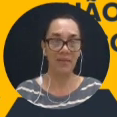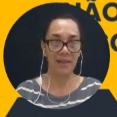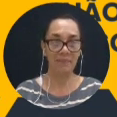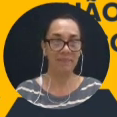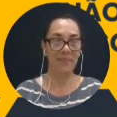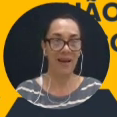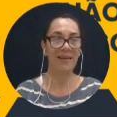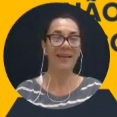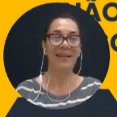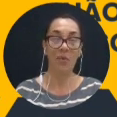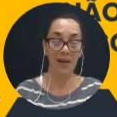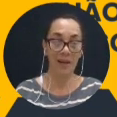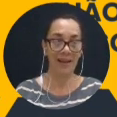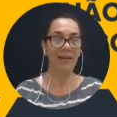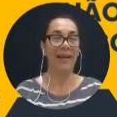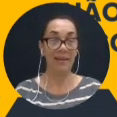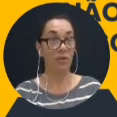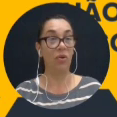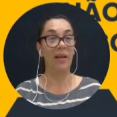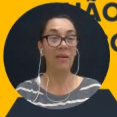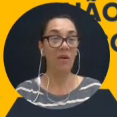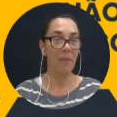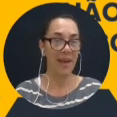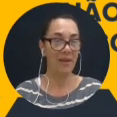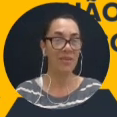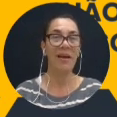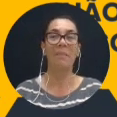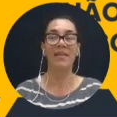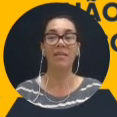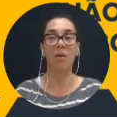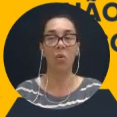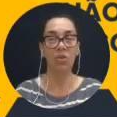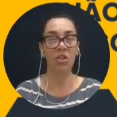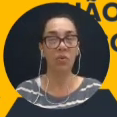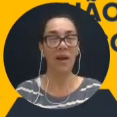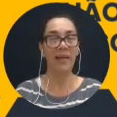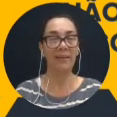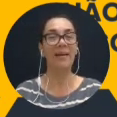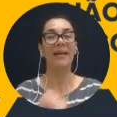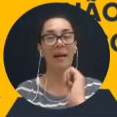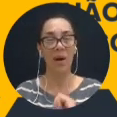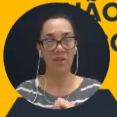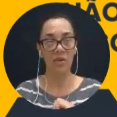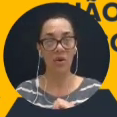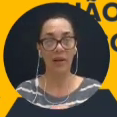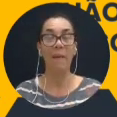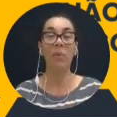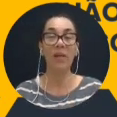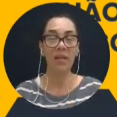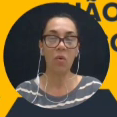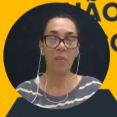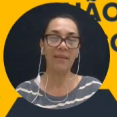para escrever, tá? Então, olha bem, eles se tornaram alfabéticos, mas eles continuam ainda na pauta